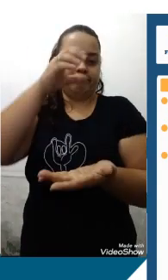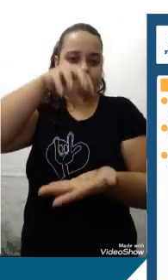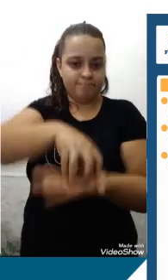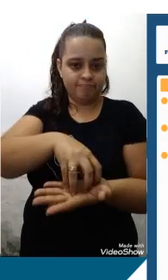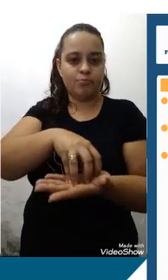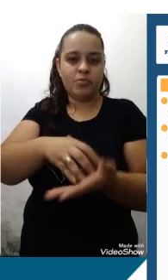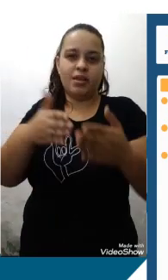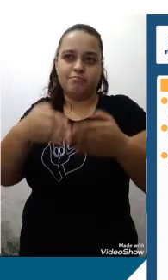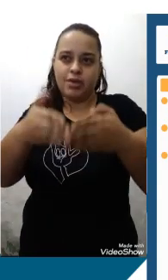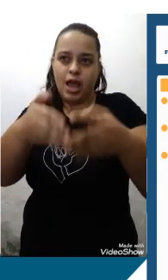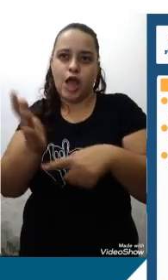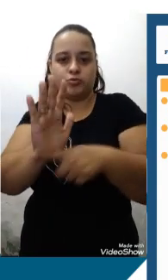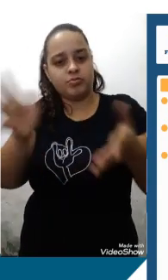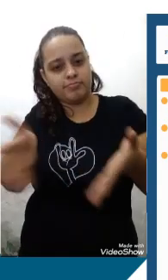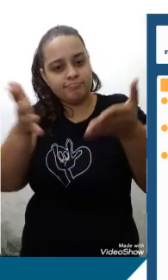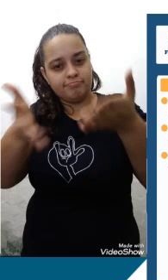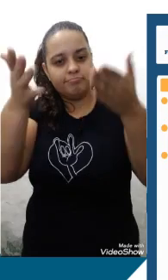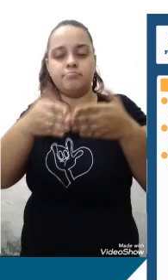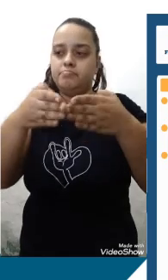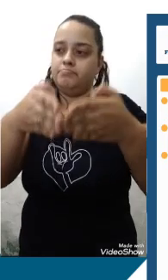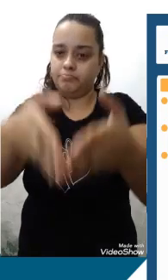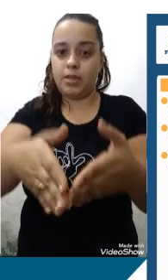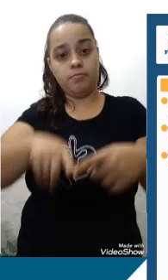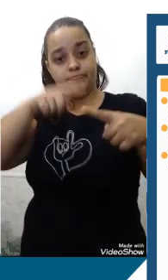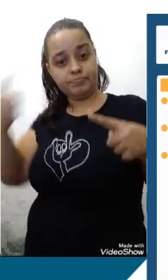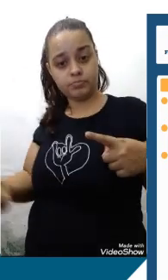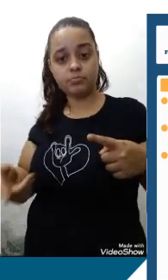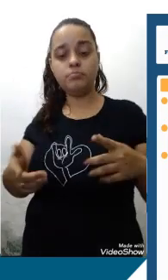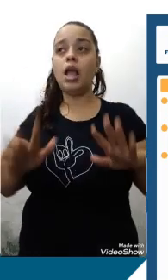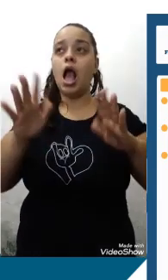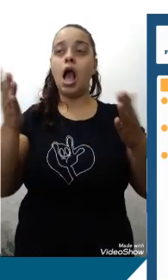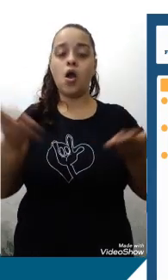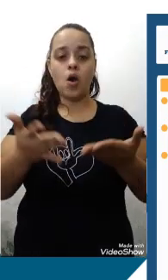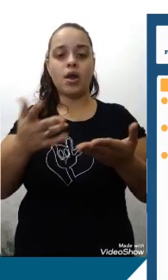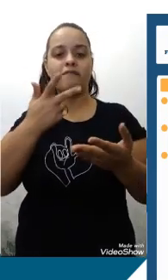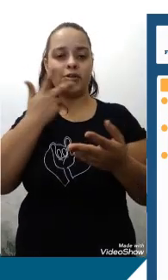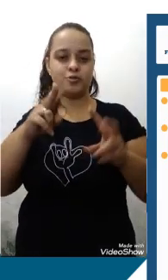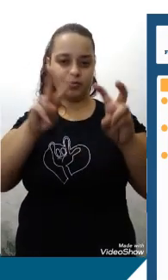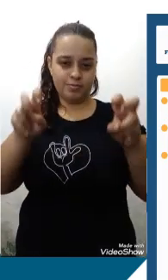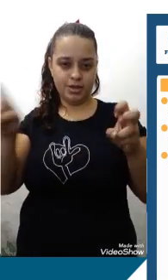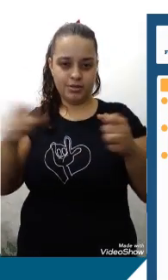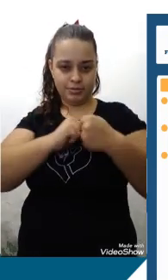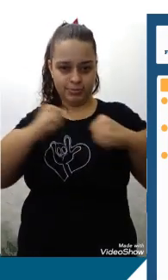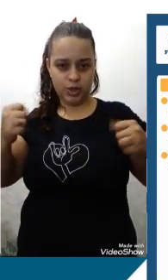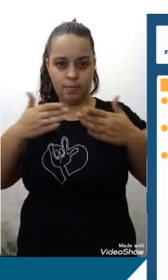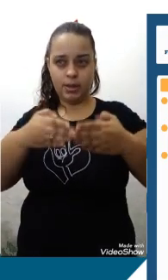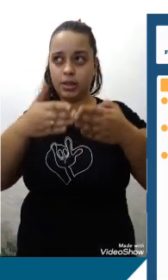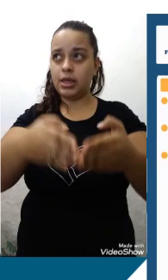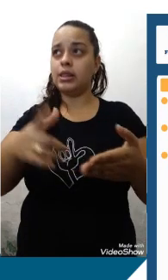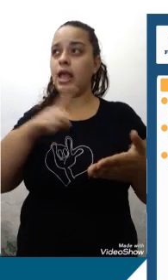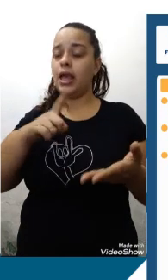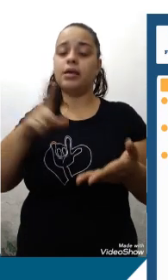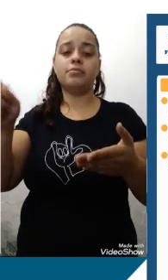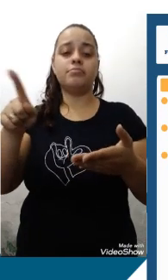grande estímulo às navegações. Pronto, agora sim a gente pode avançar. Antes de conversar propriamente sobre a expansão marítima, eu queria falar com vocês sobre um